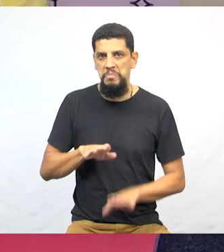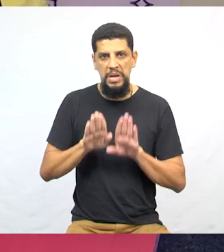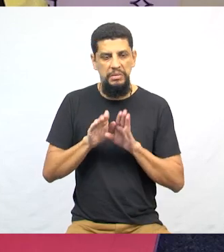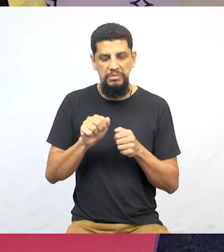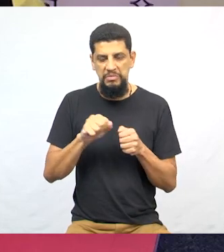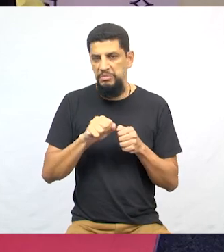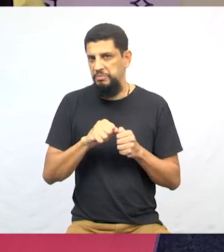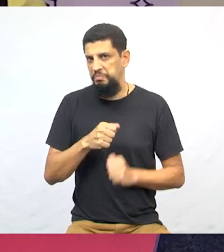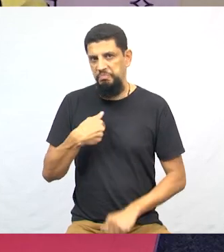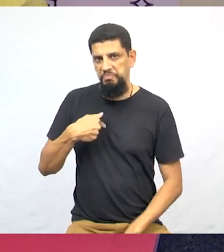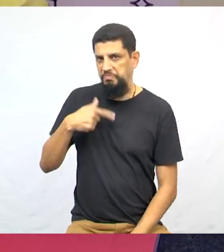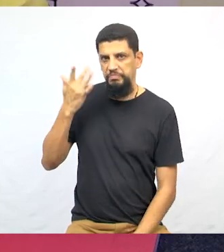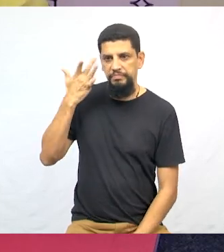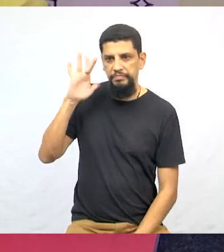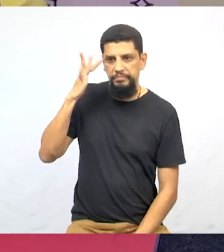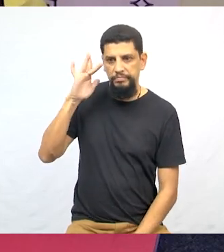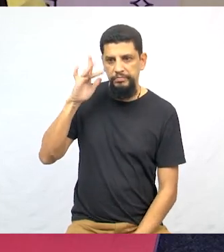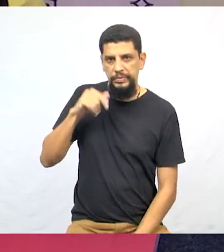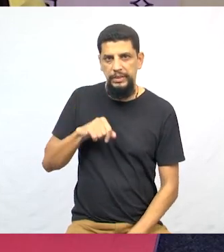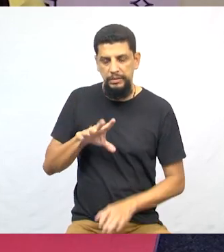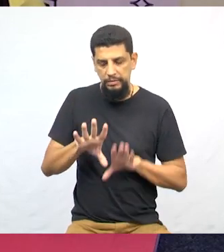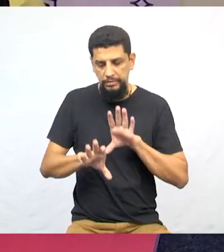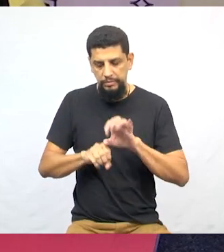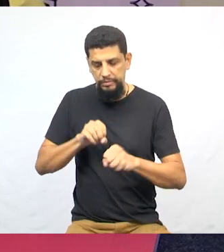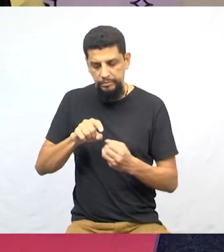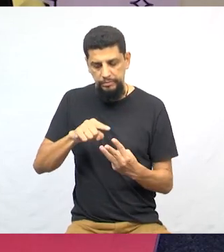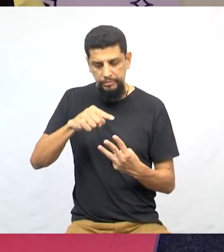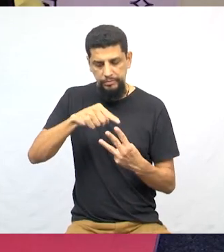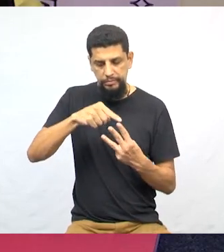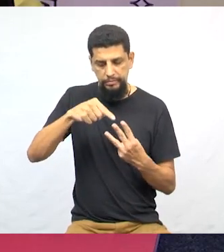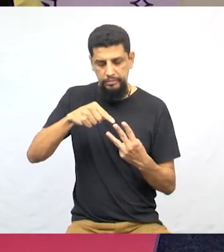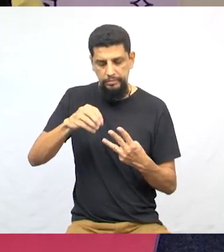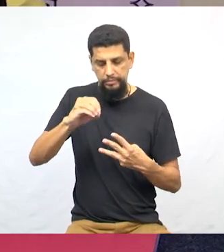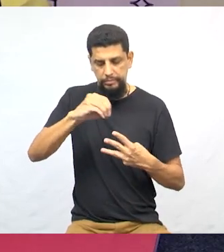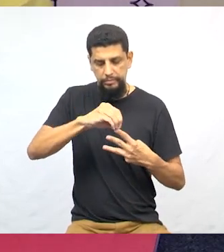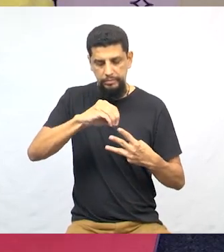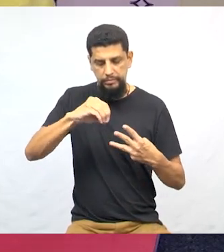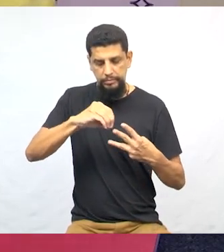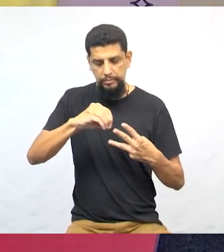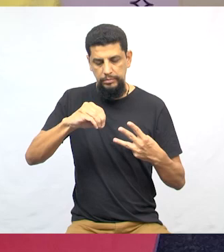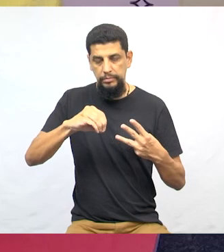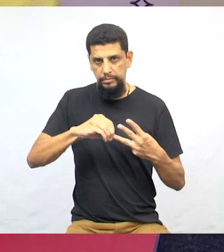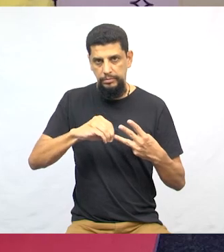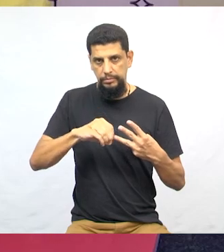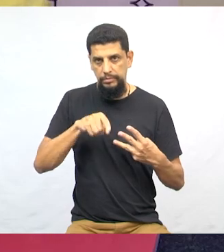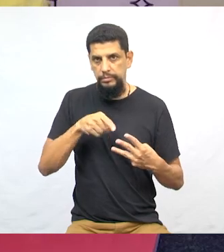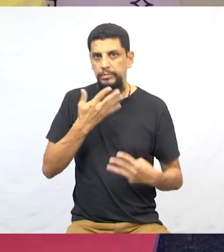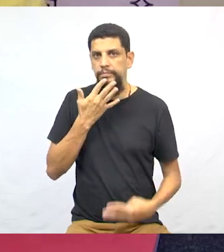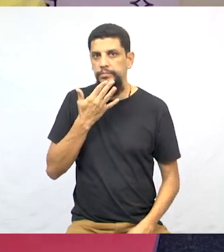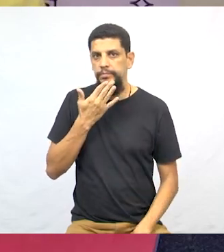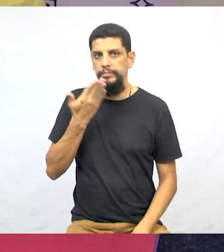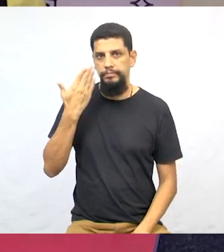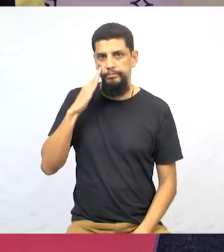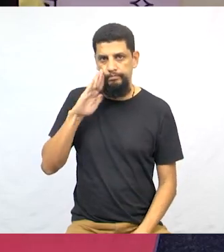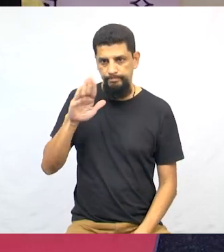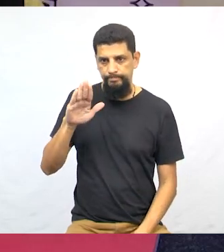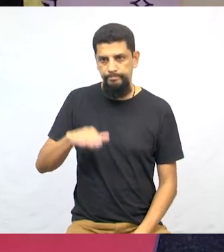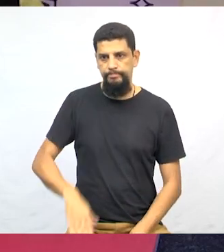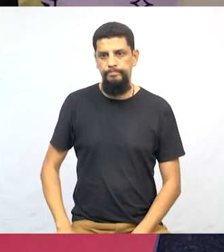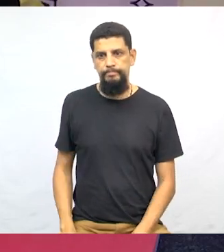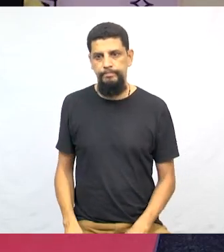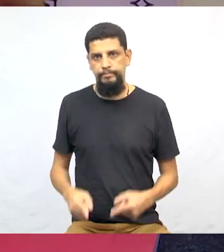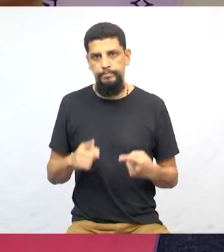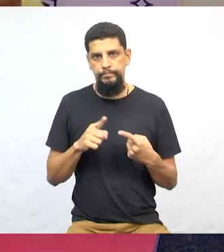sei. Então, pegue aqui 3 bolinhas azuis, já que você 3. Escolheu a cor